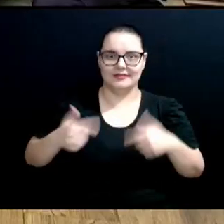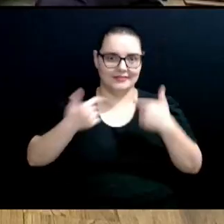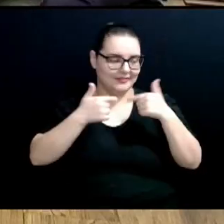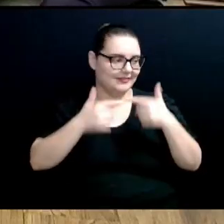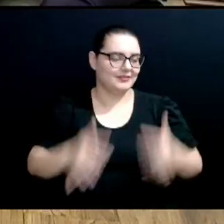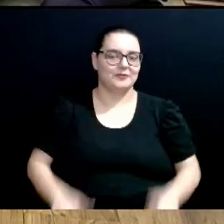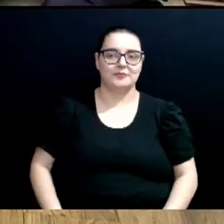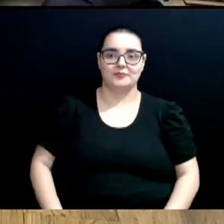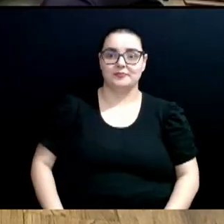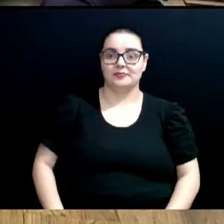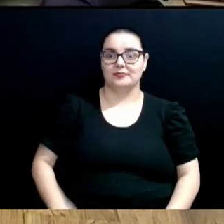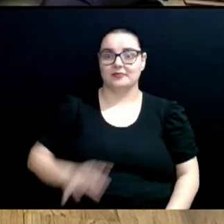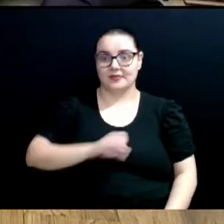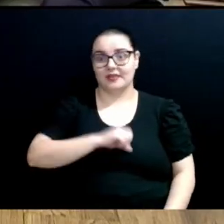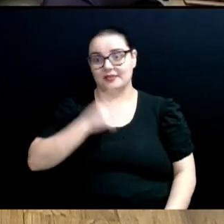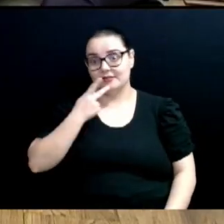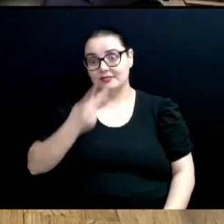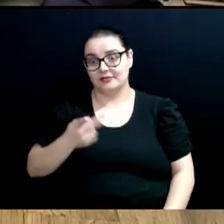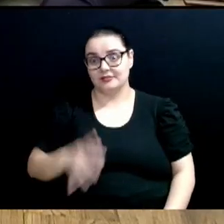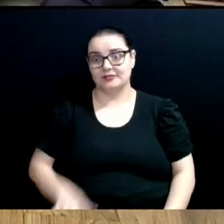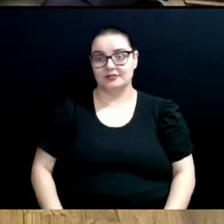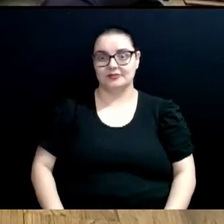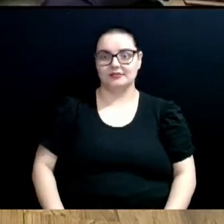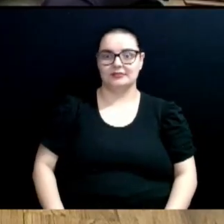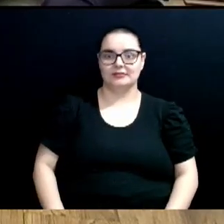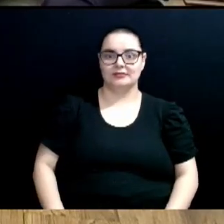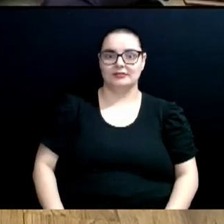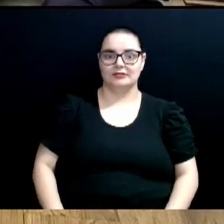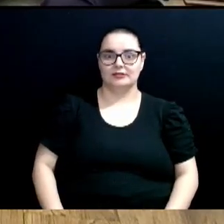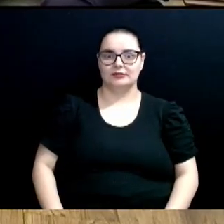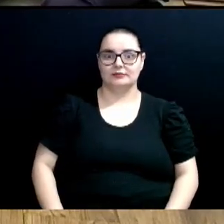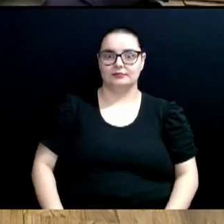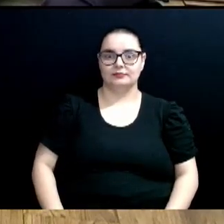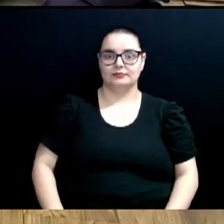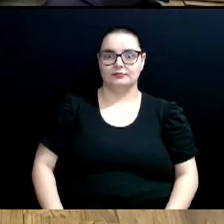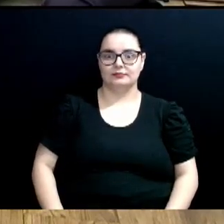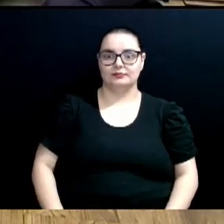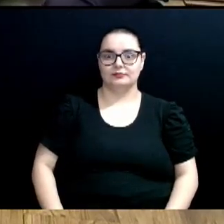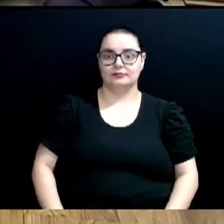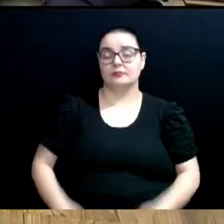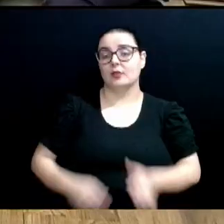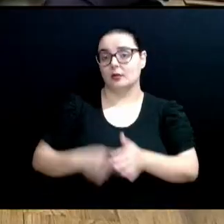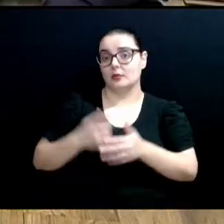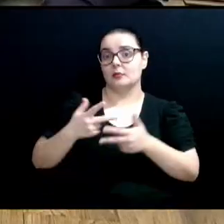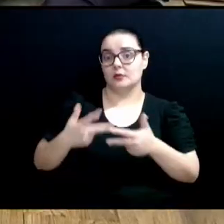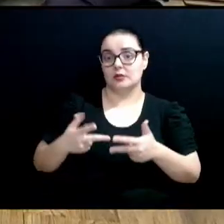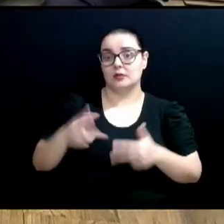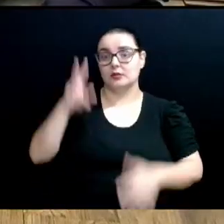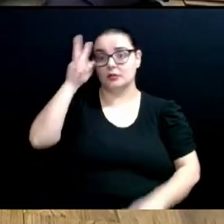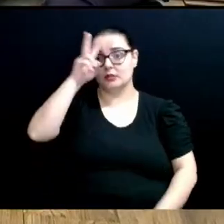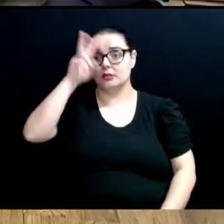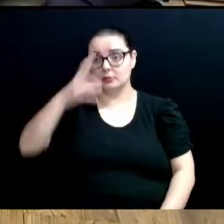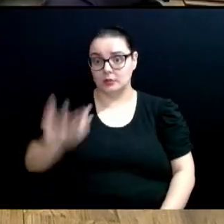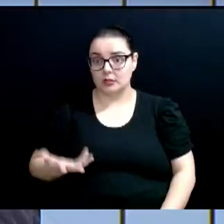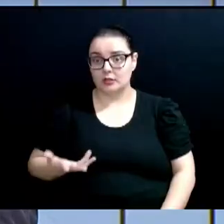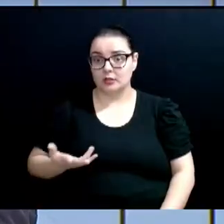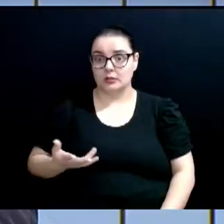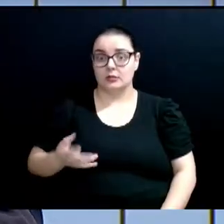falar bastante disso. Bom, eu acho que o primeiro ponto deve ser lembrado, que é a questão da TV Justiça.